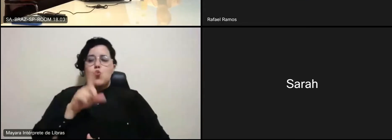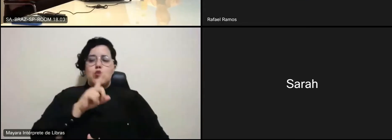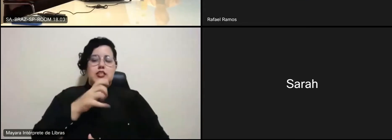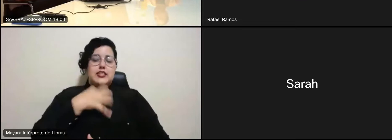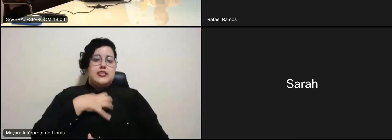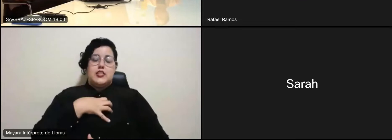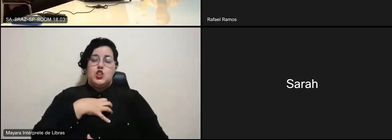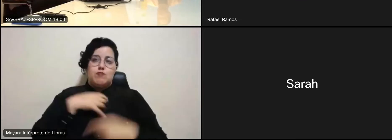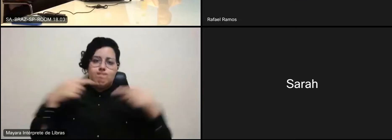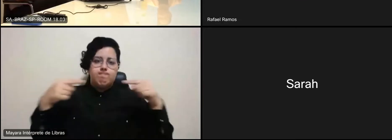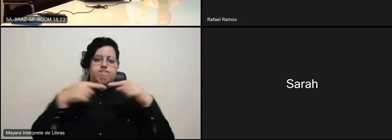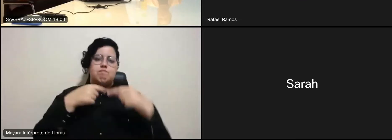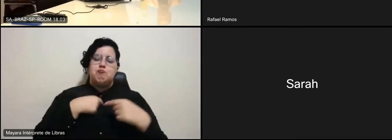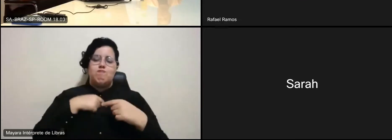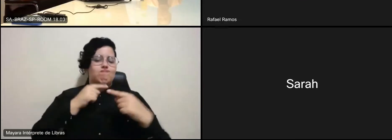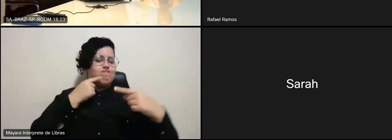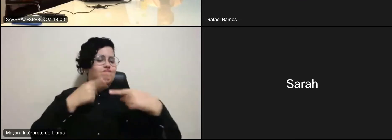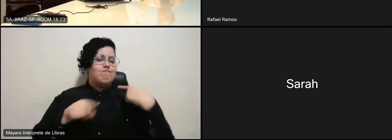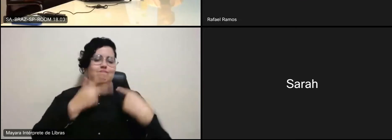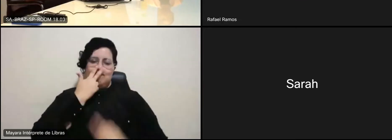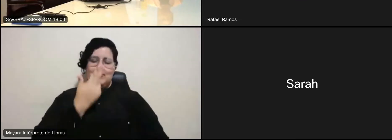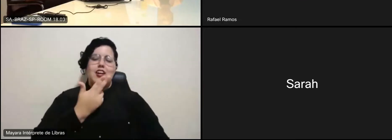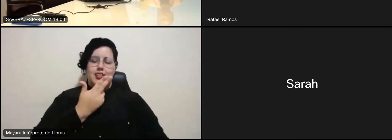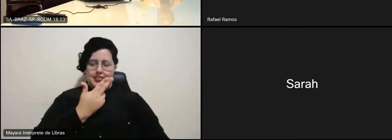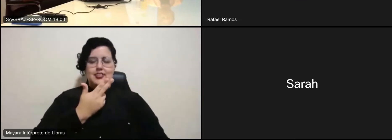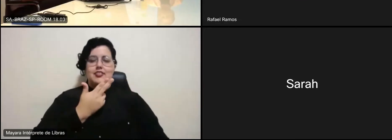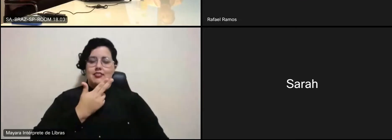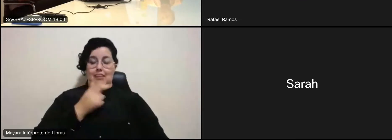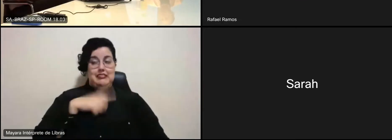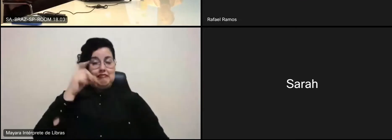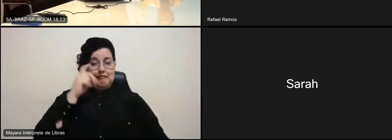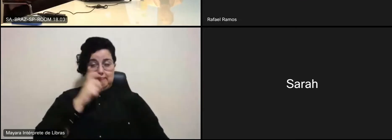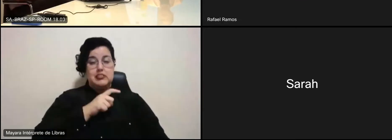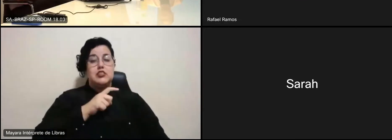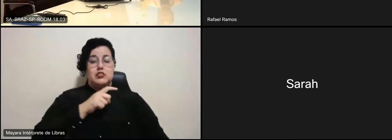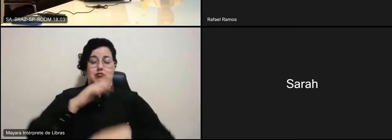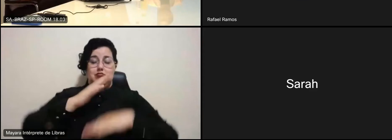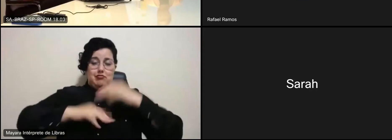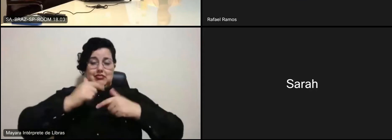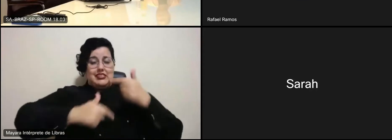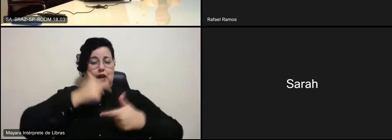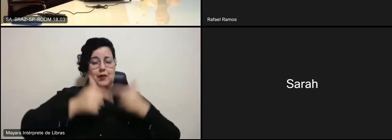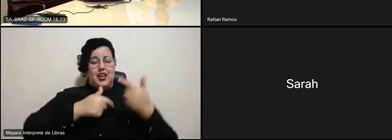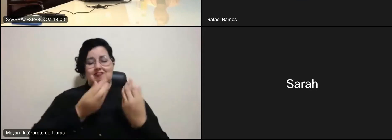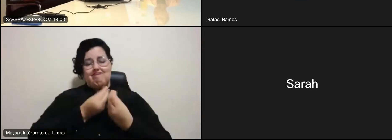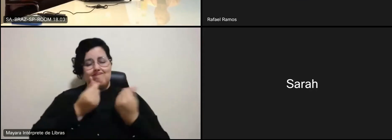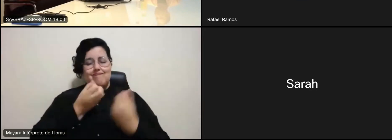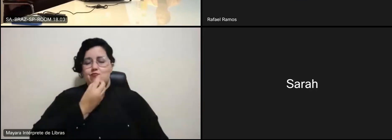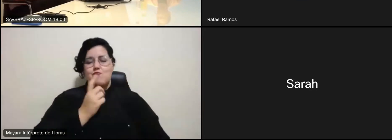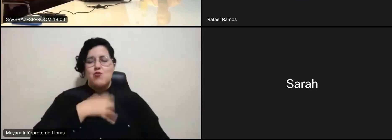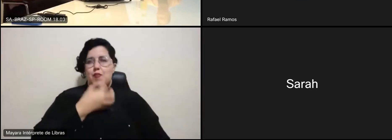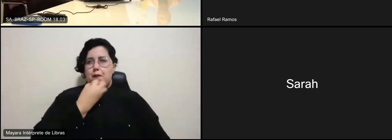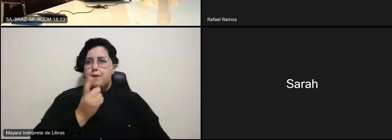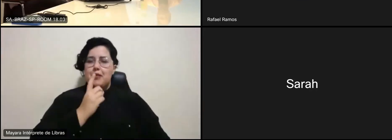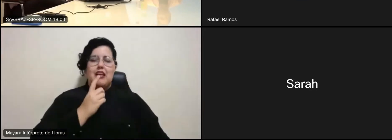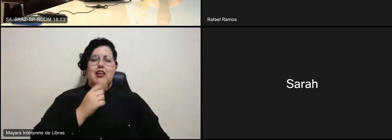sentir pertencente, automaticamente você produz menos, você gasta energia com o que você não deveria